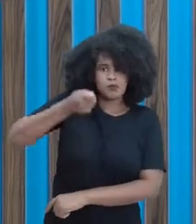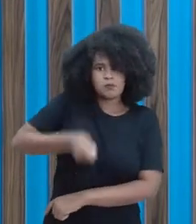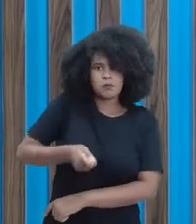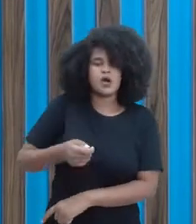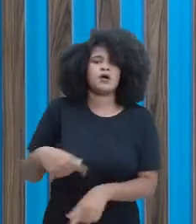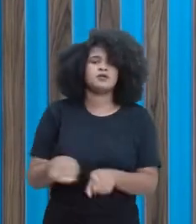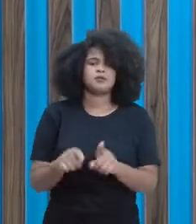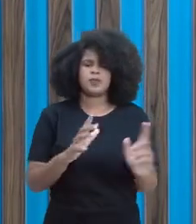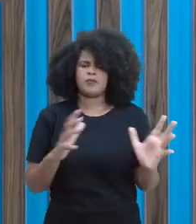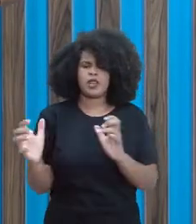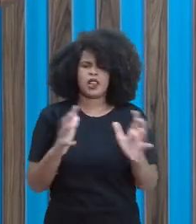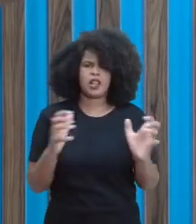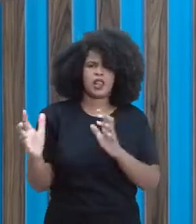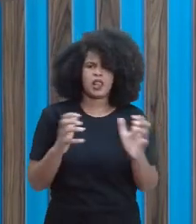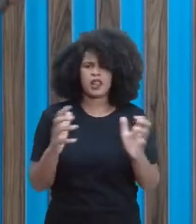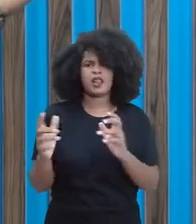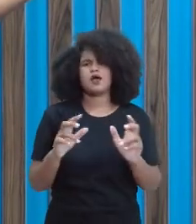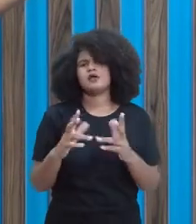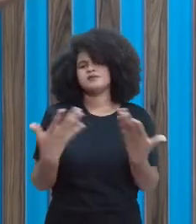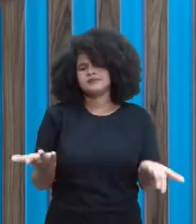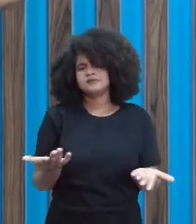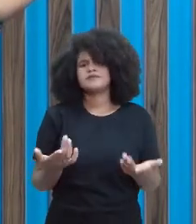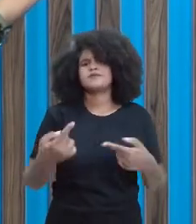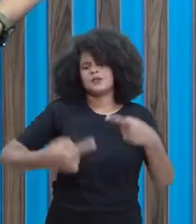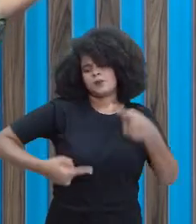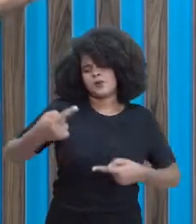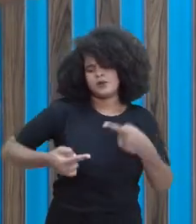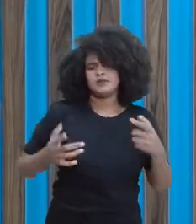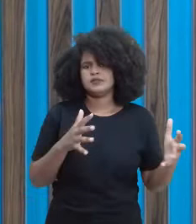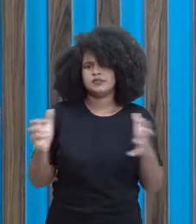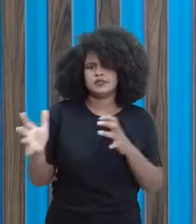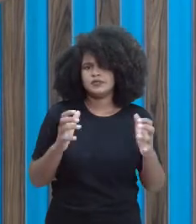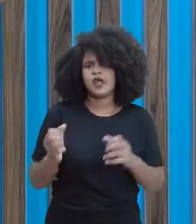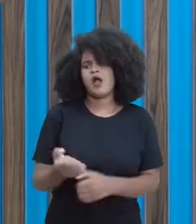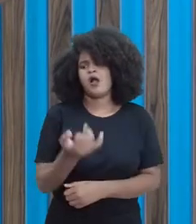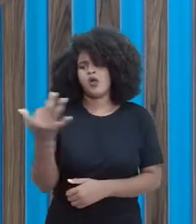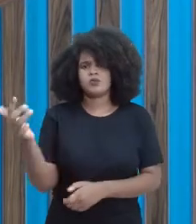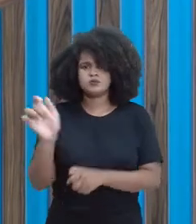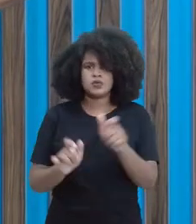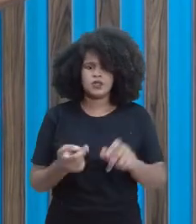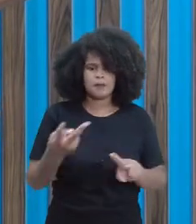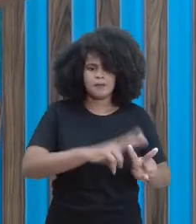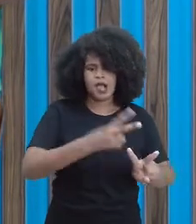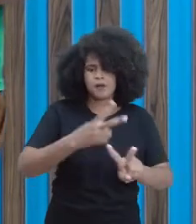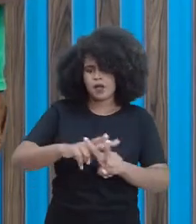houve conflito, né, ideológicos, políticos, pessoas foram presas,